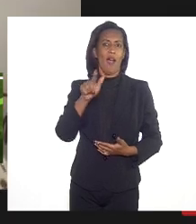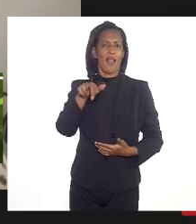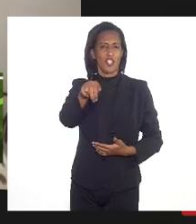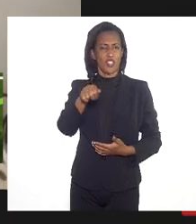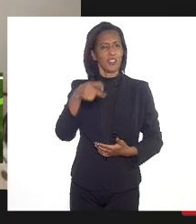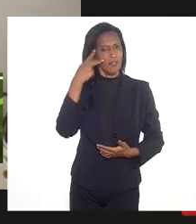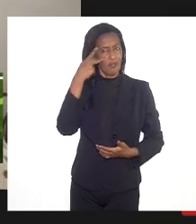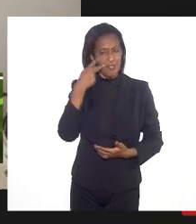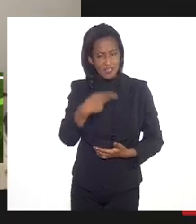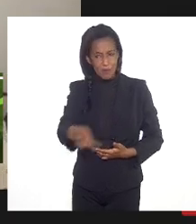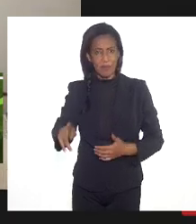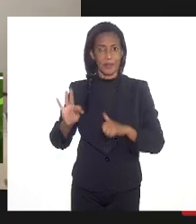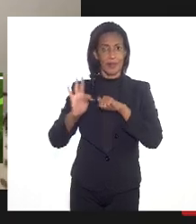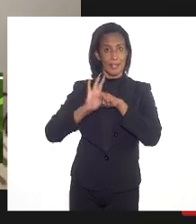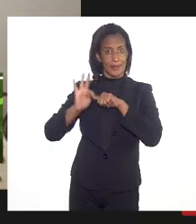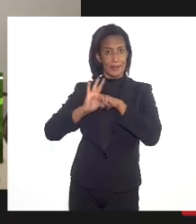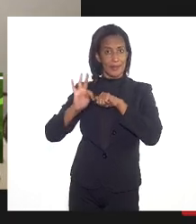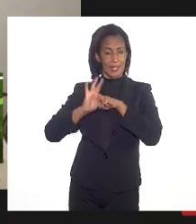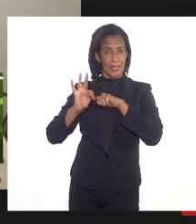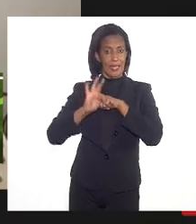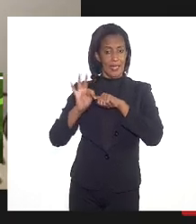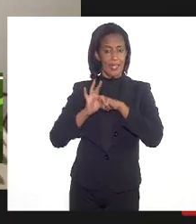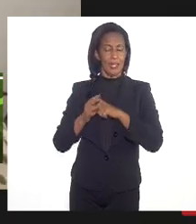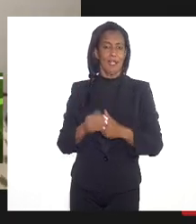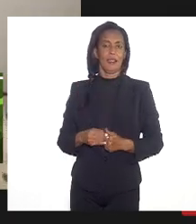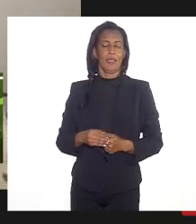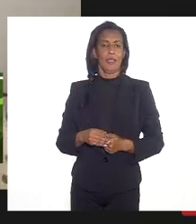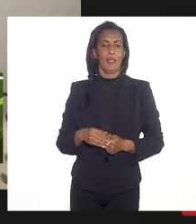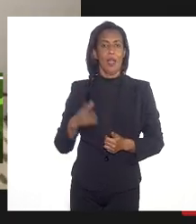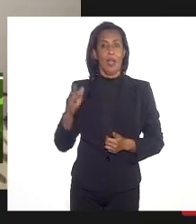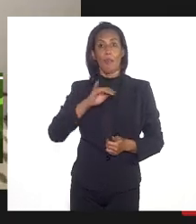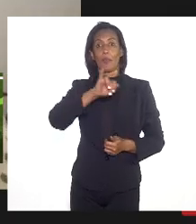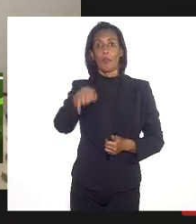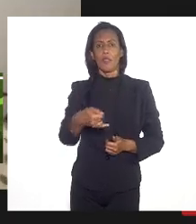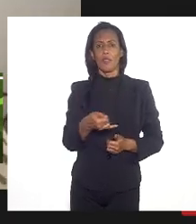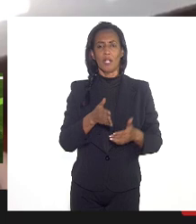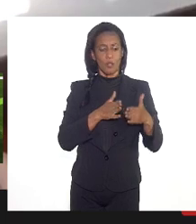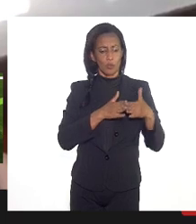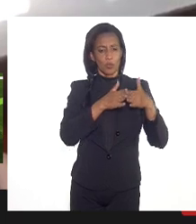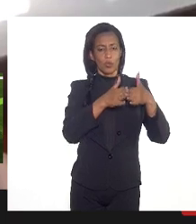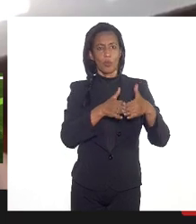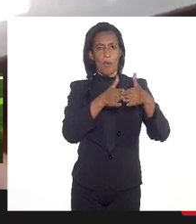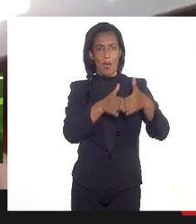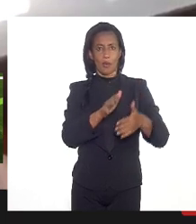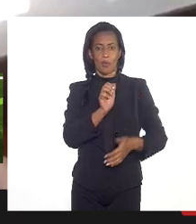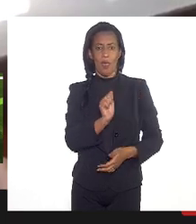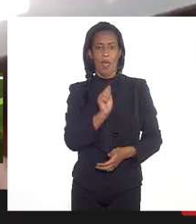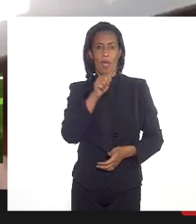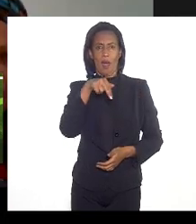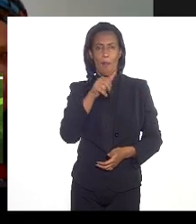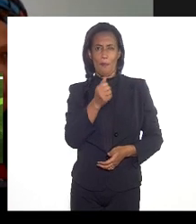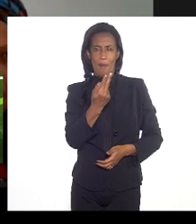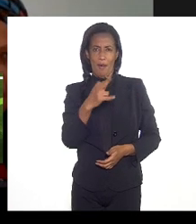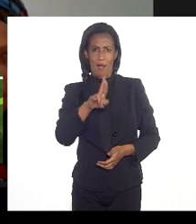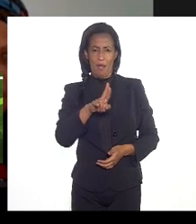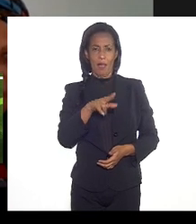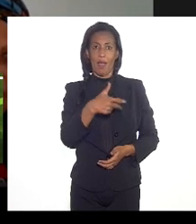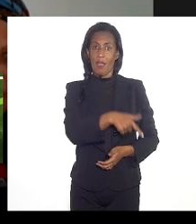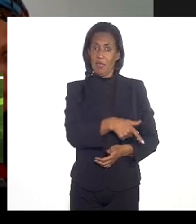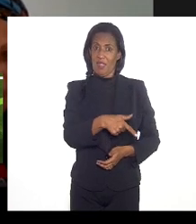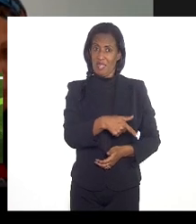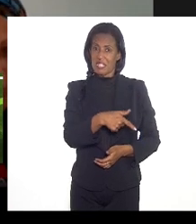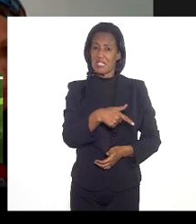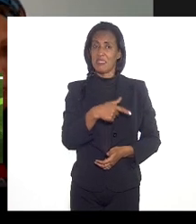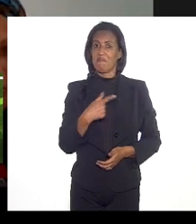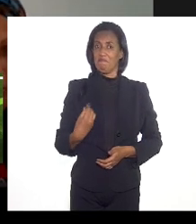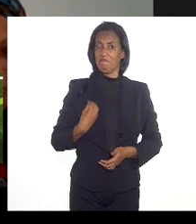técnica utilizando aí as embarcações da Almar. É claro que a gente precisa, inclusive, esse é o